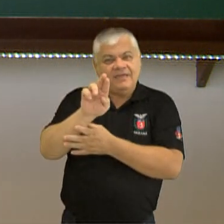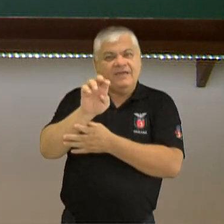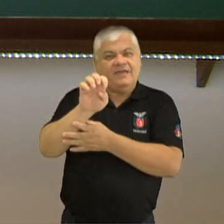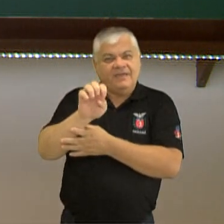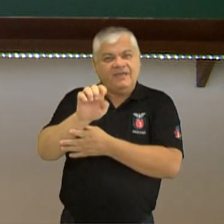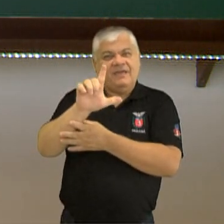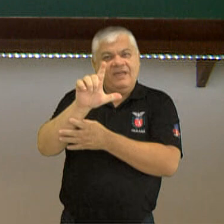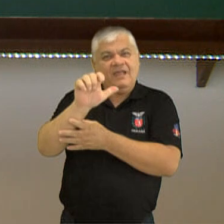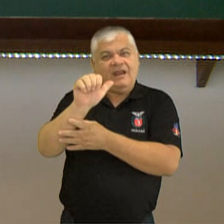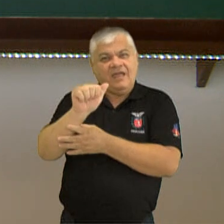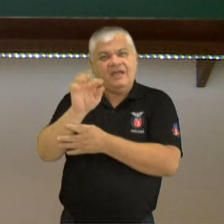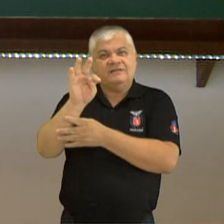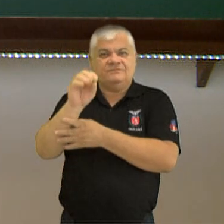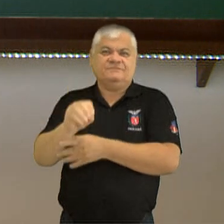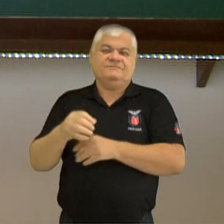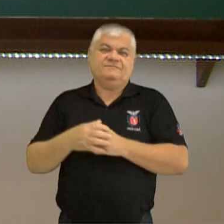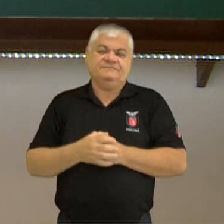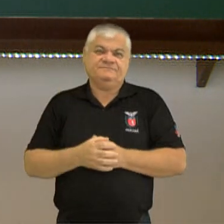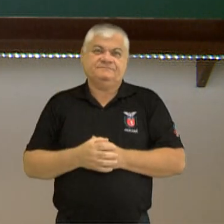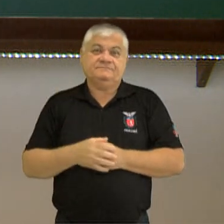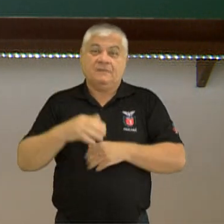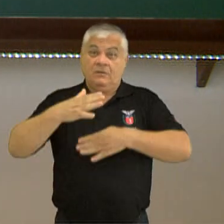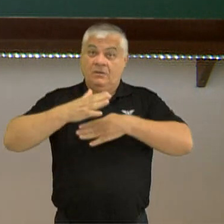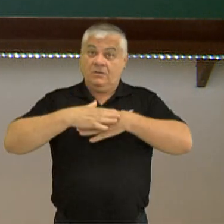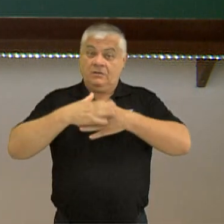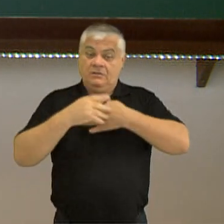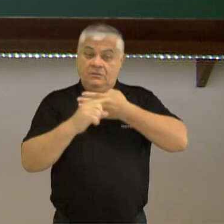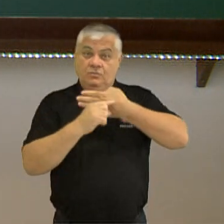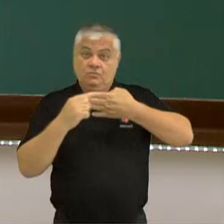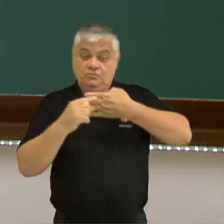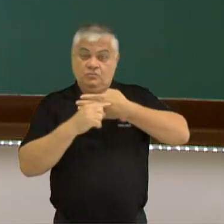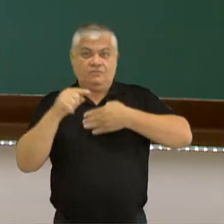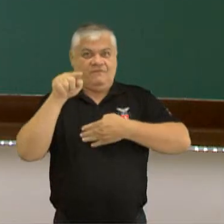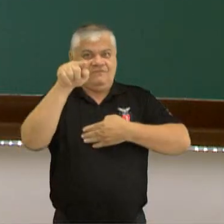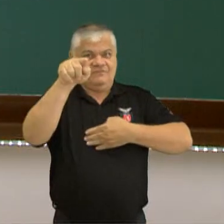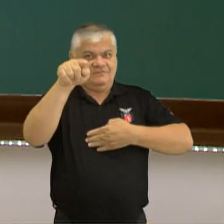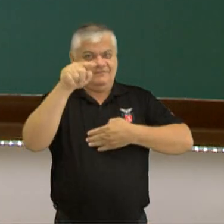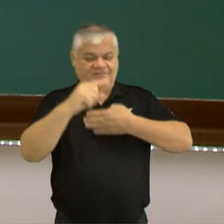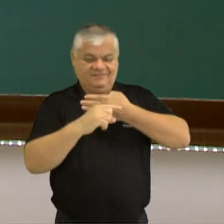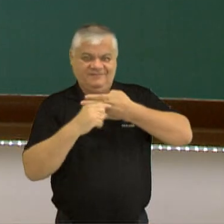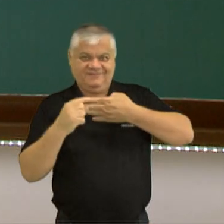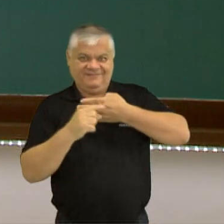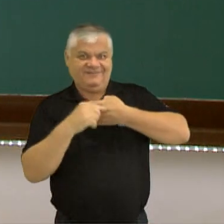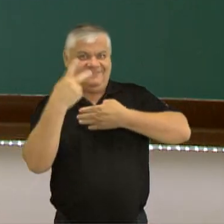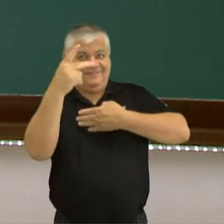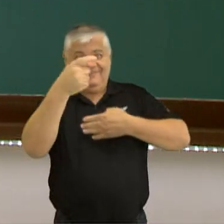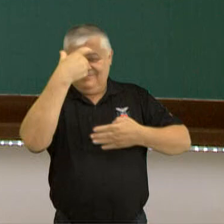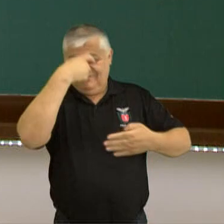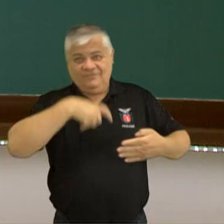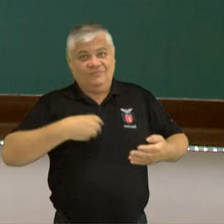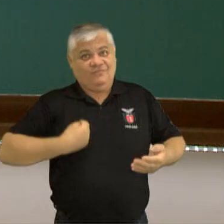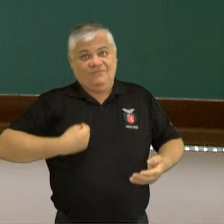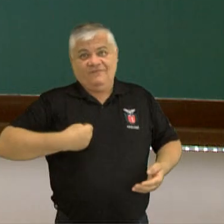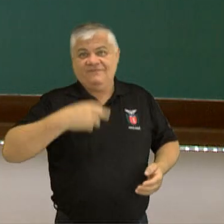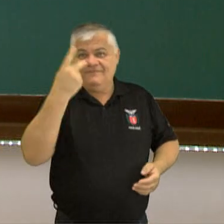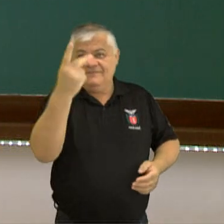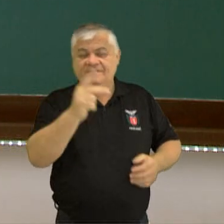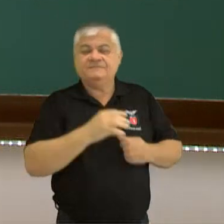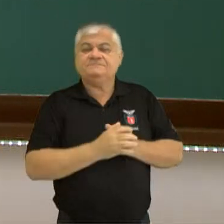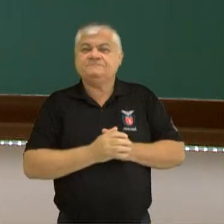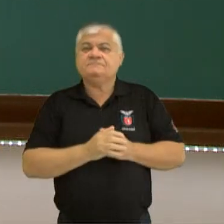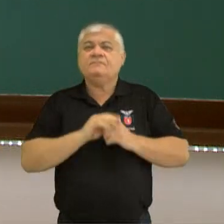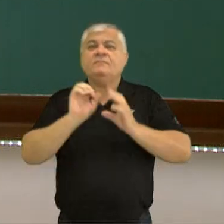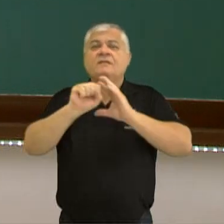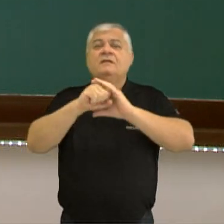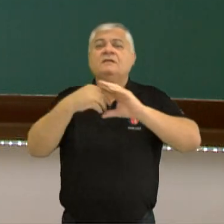texto oral ou escrito, no qual o autor é o protagonista, ou seja, você que está fazendo, uma das características pessoais é escrita